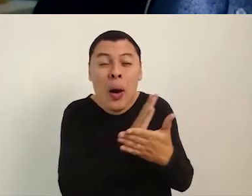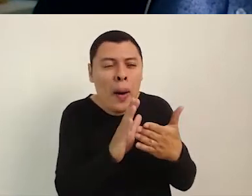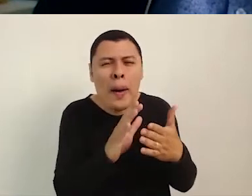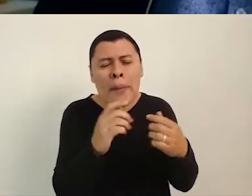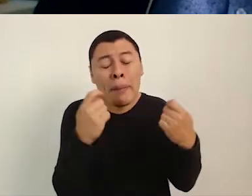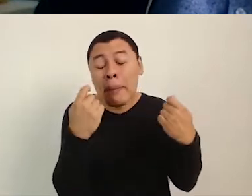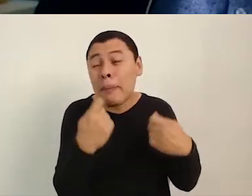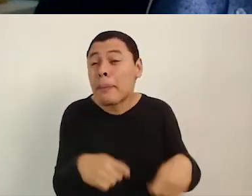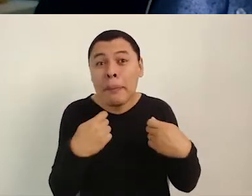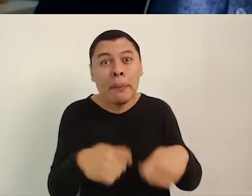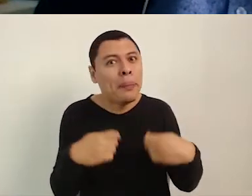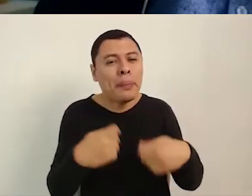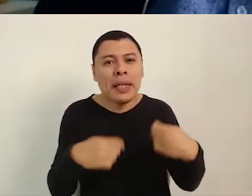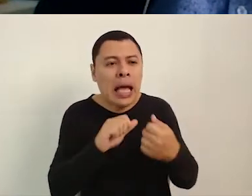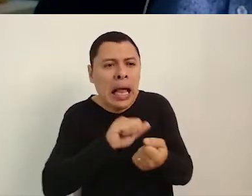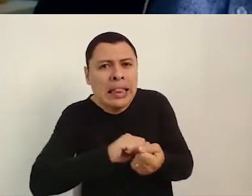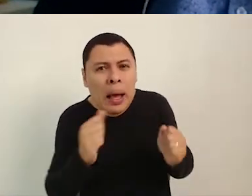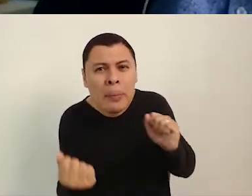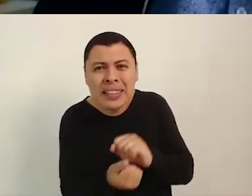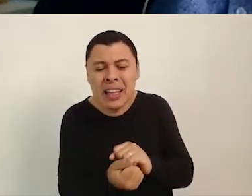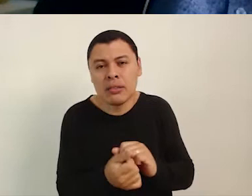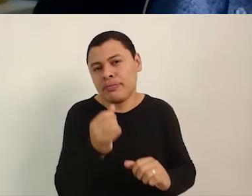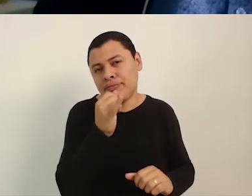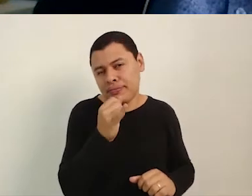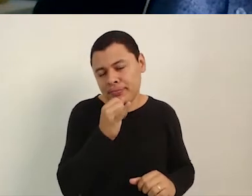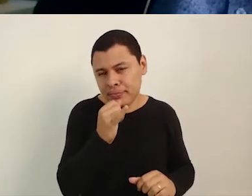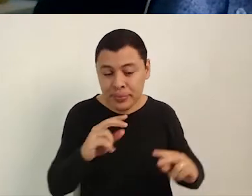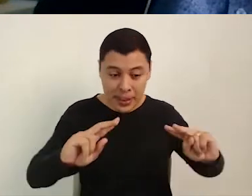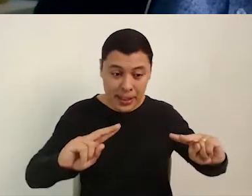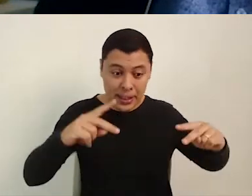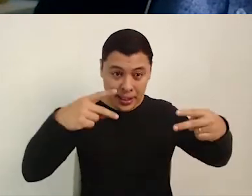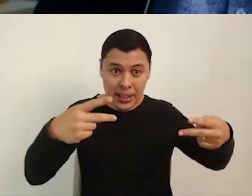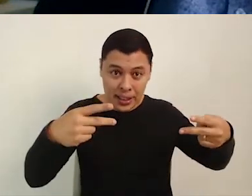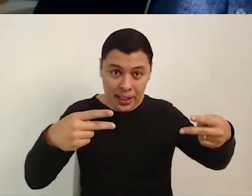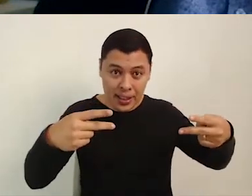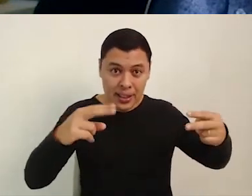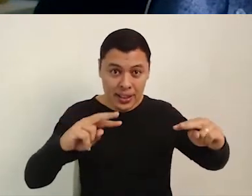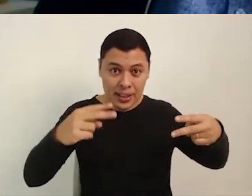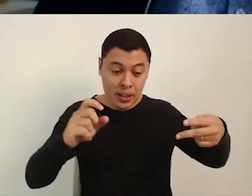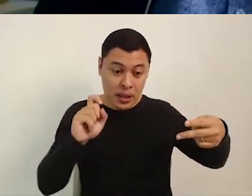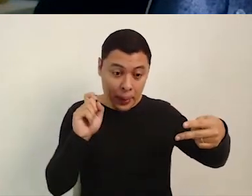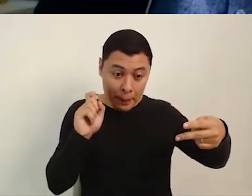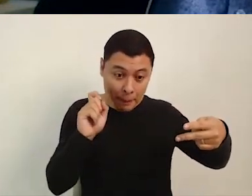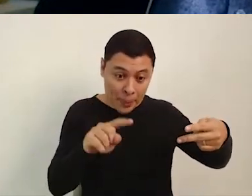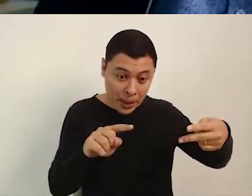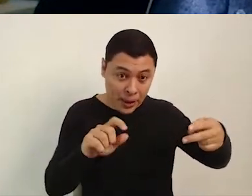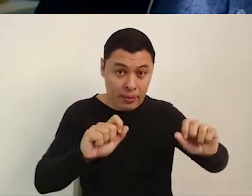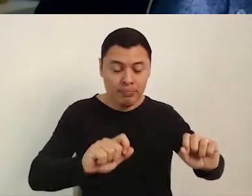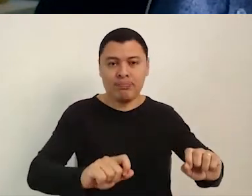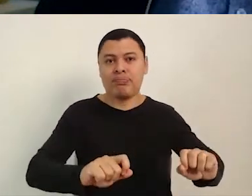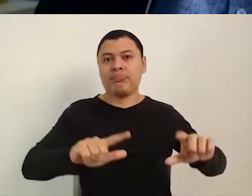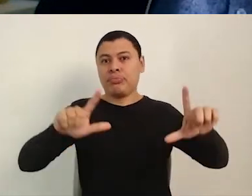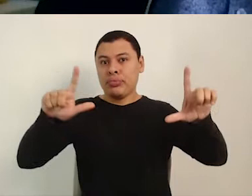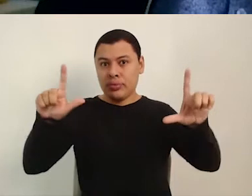gambiarra monstra. Pensa, por exemplo, em um link que em vez de você dar um clique nele para abrir, 2 cliques nele para